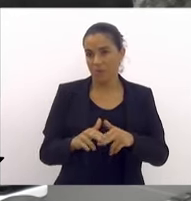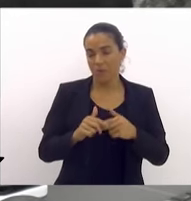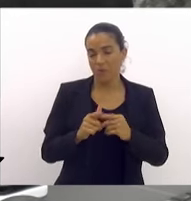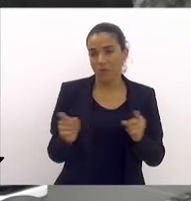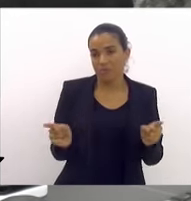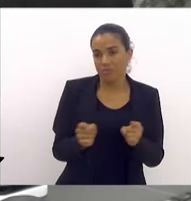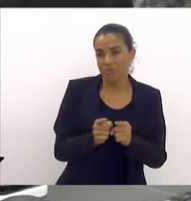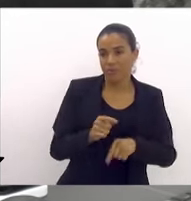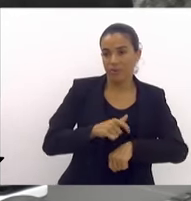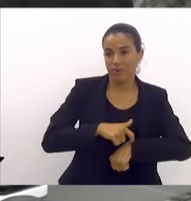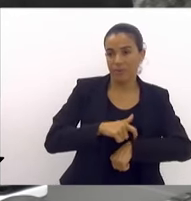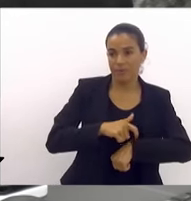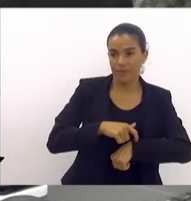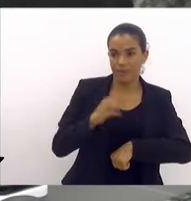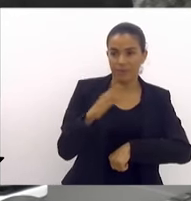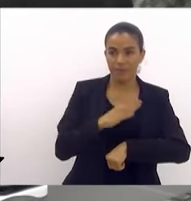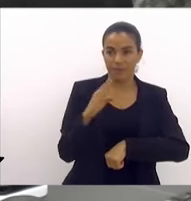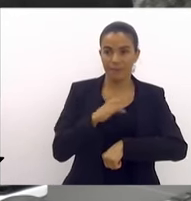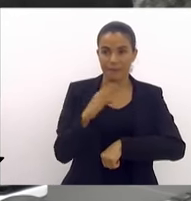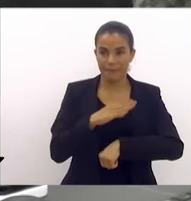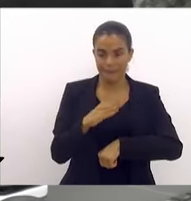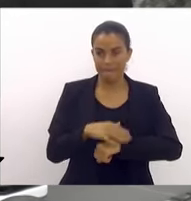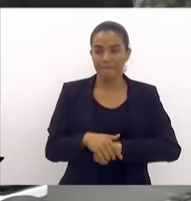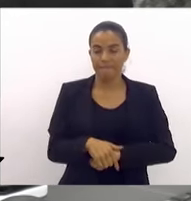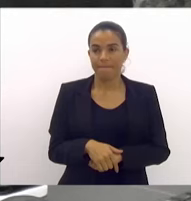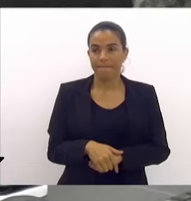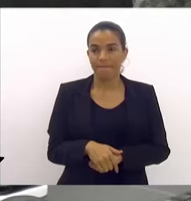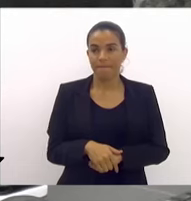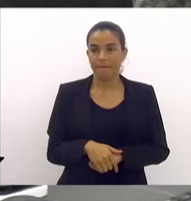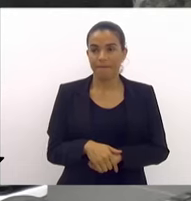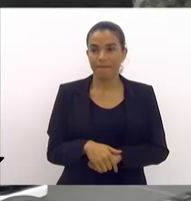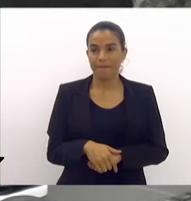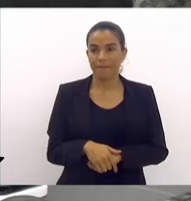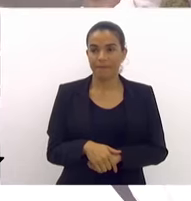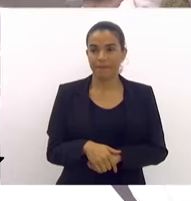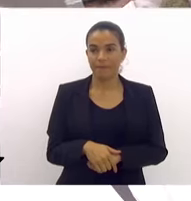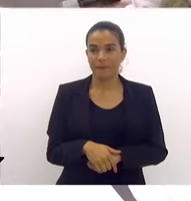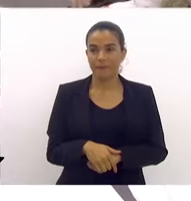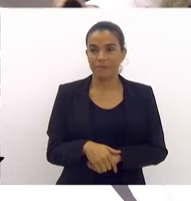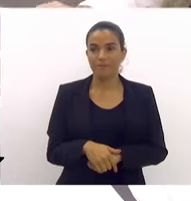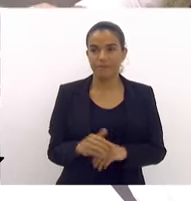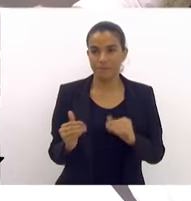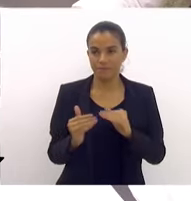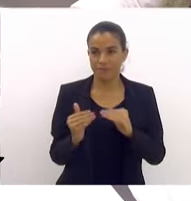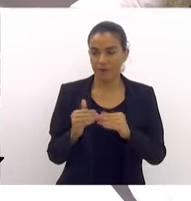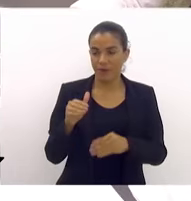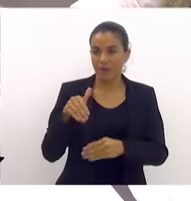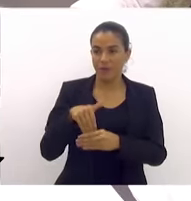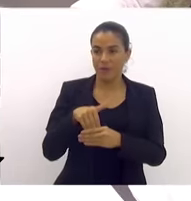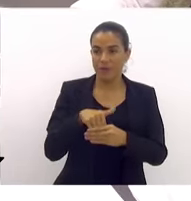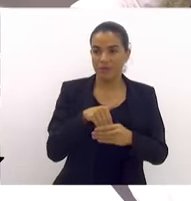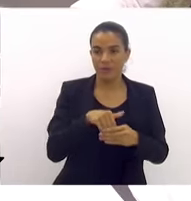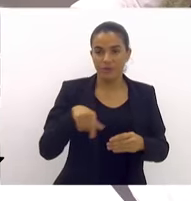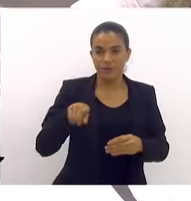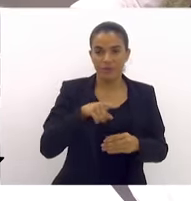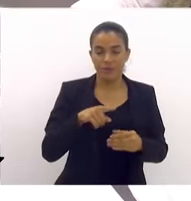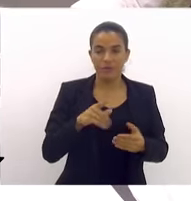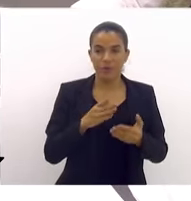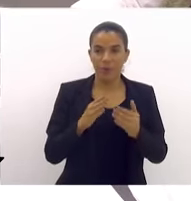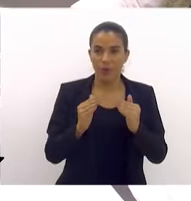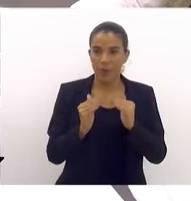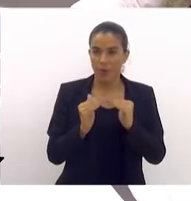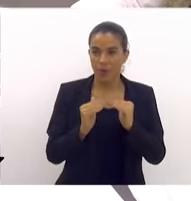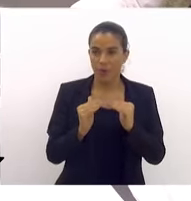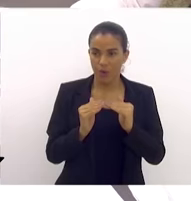brevidade, em que pese a não observância das 24 horas. Então, de acordo. Botar em votação aqui, quem aprova, se o colegiado